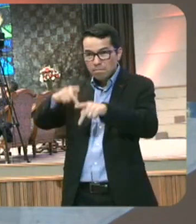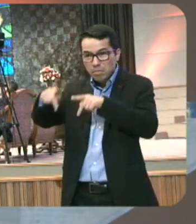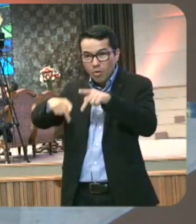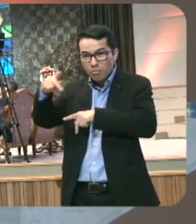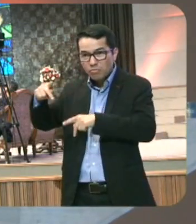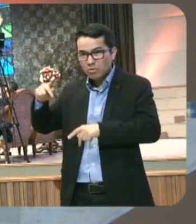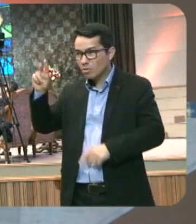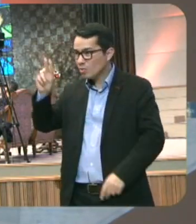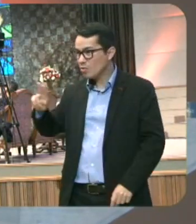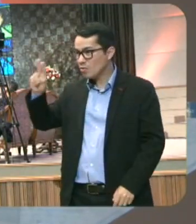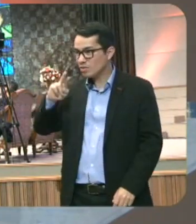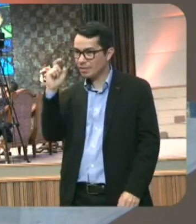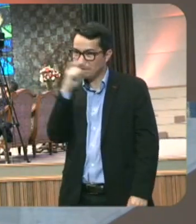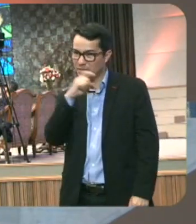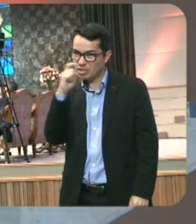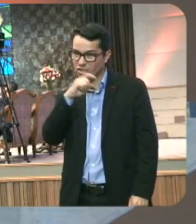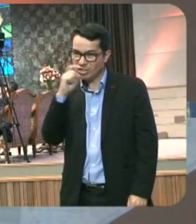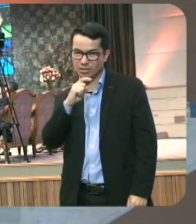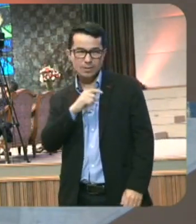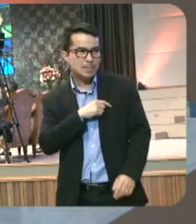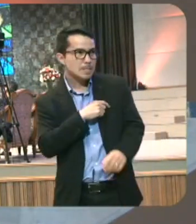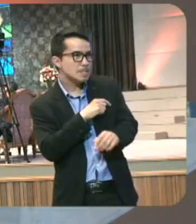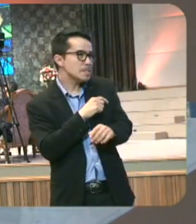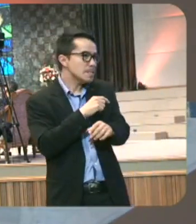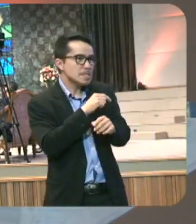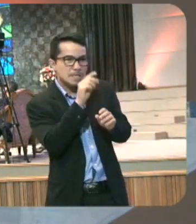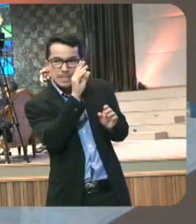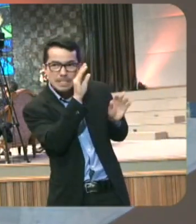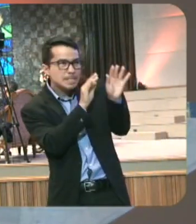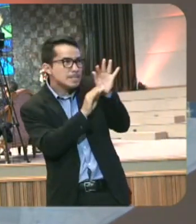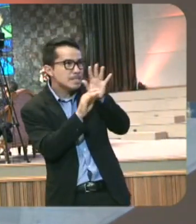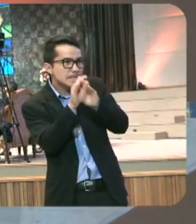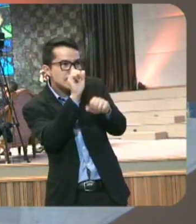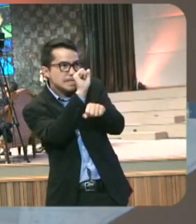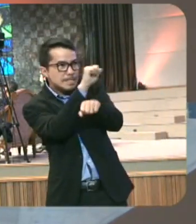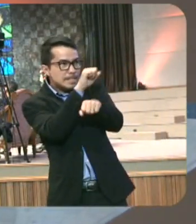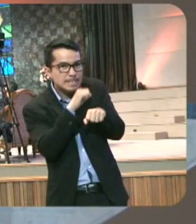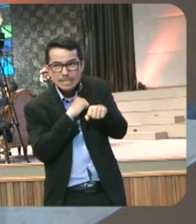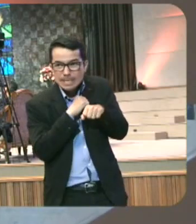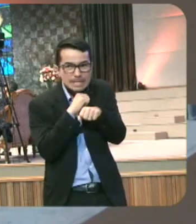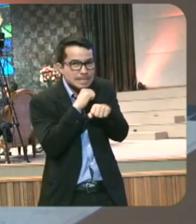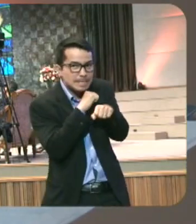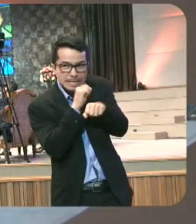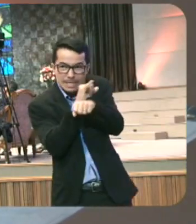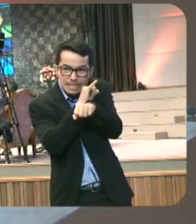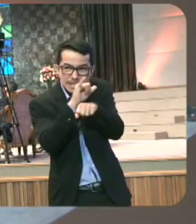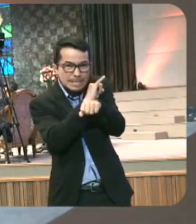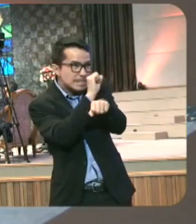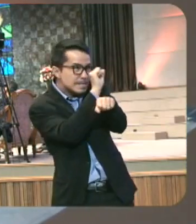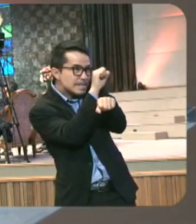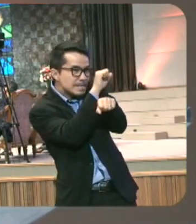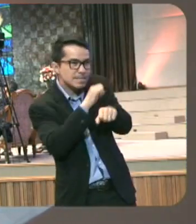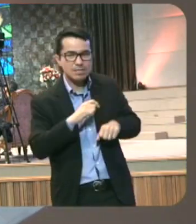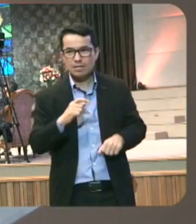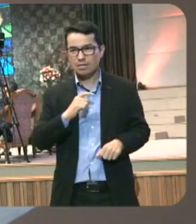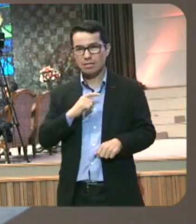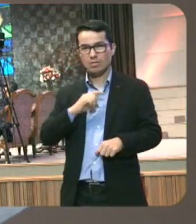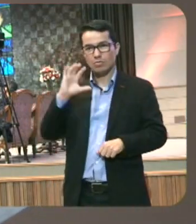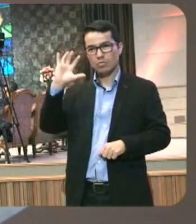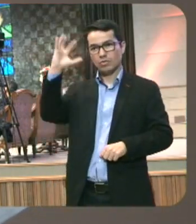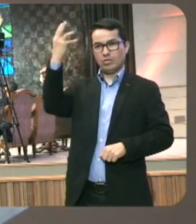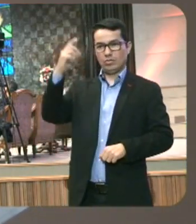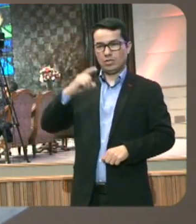de mentira. E a gente aprendeu que mesmo pessoas tementes a Deus podem